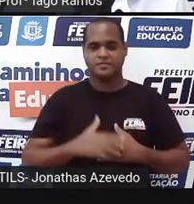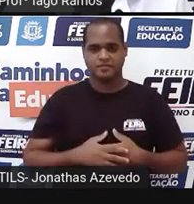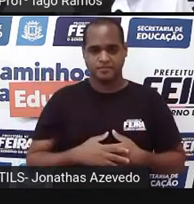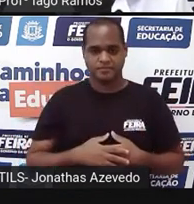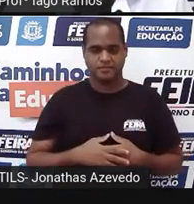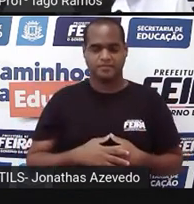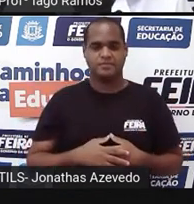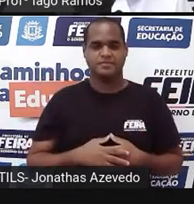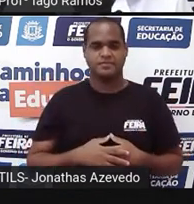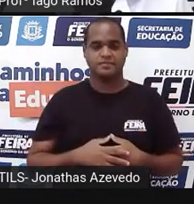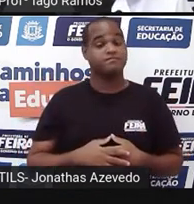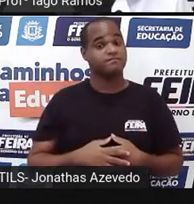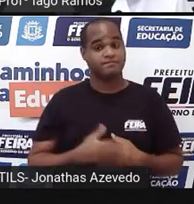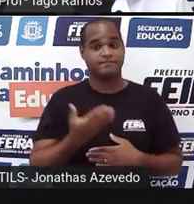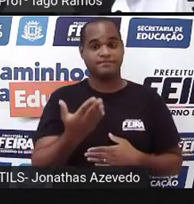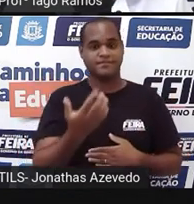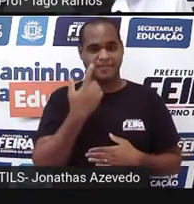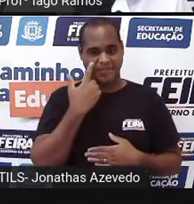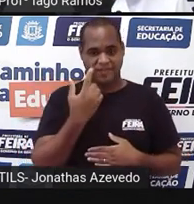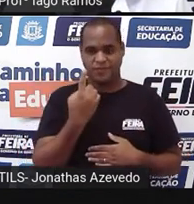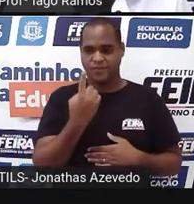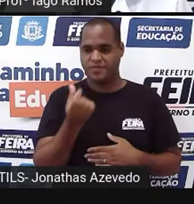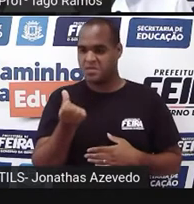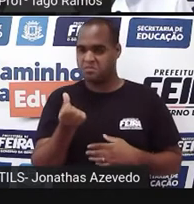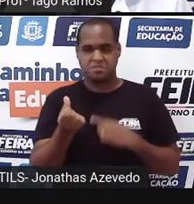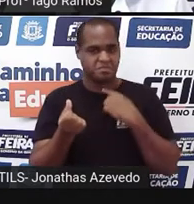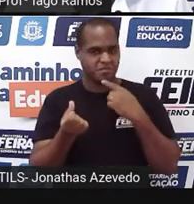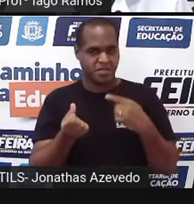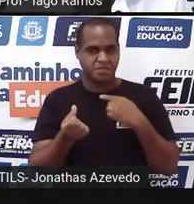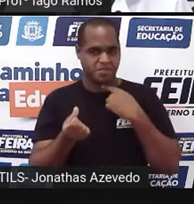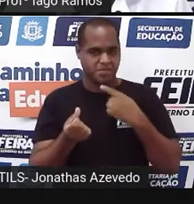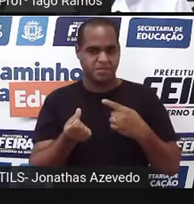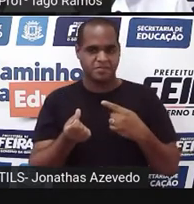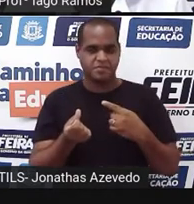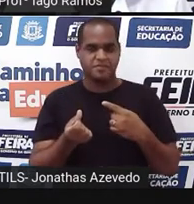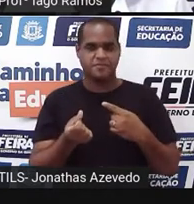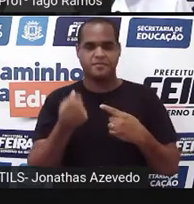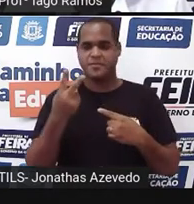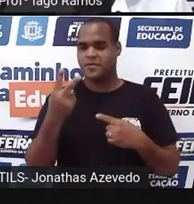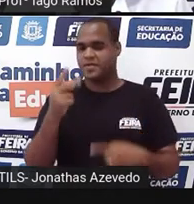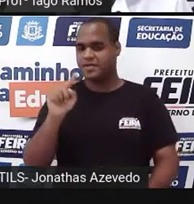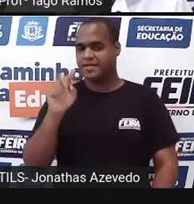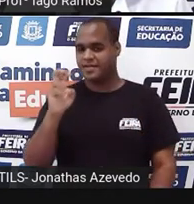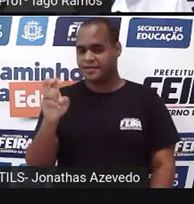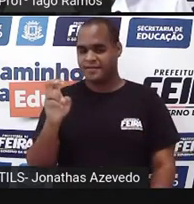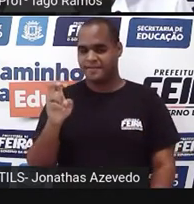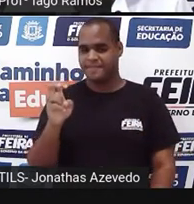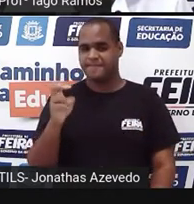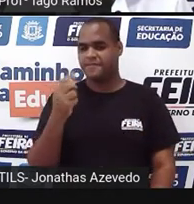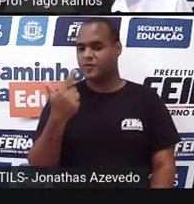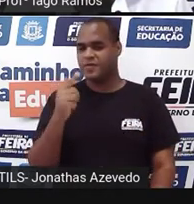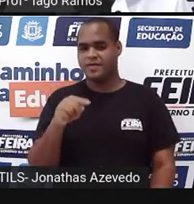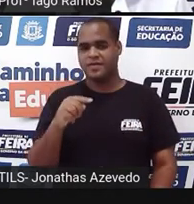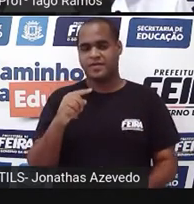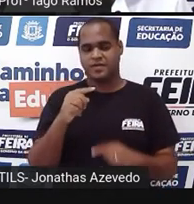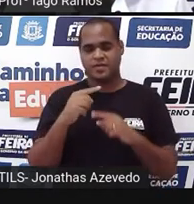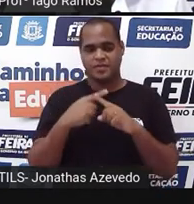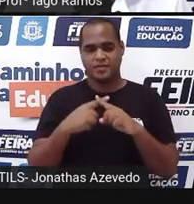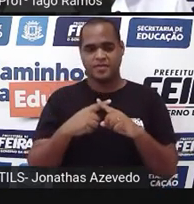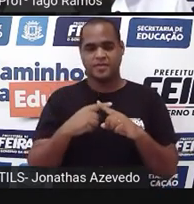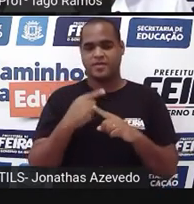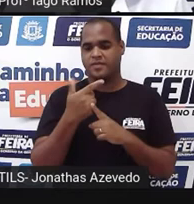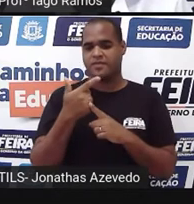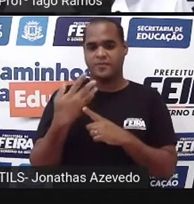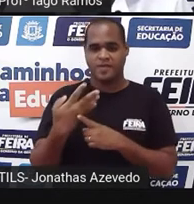a gente viu que une os seis não funcionou testando o 2 e 15 12 x